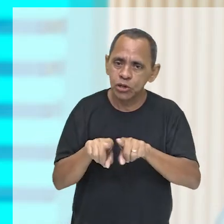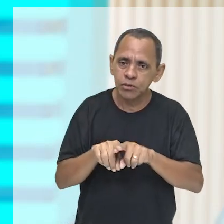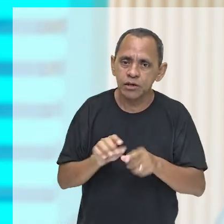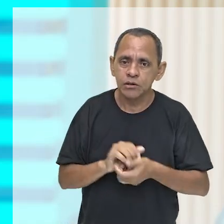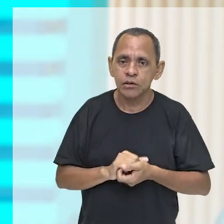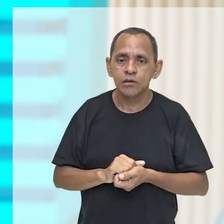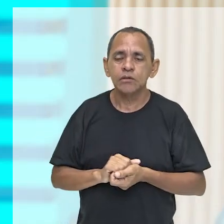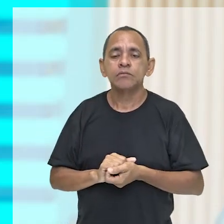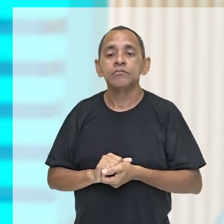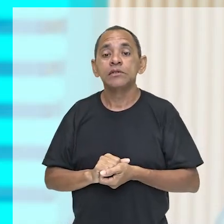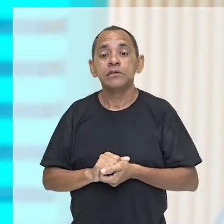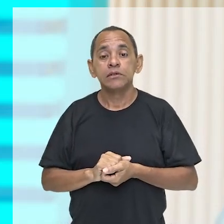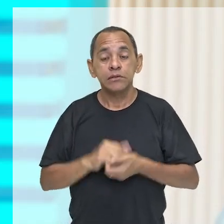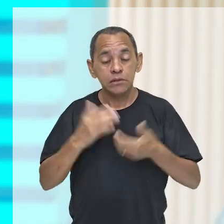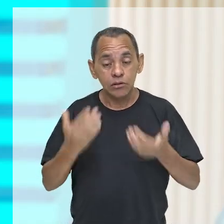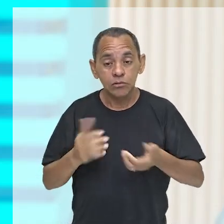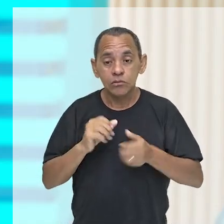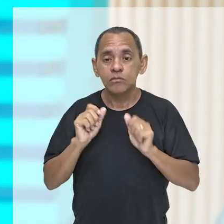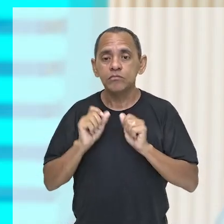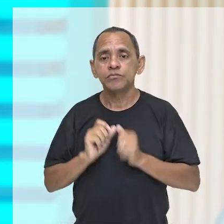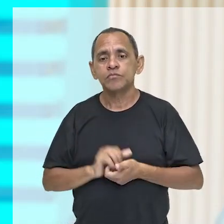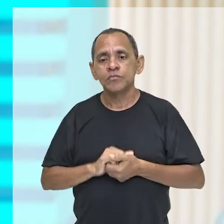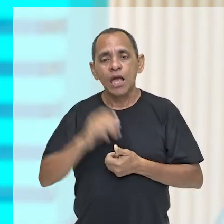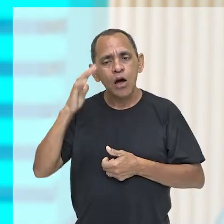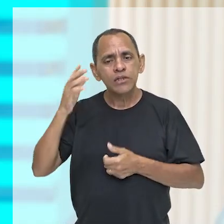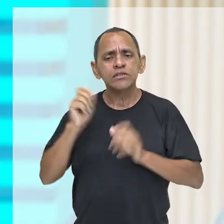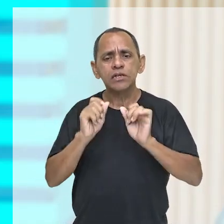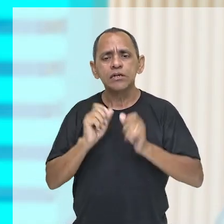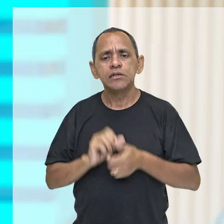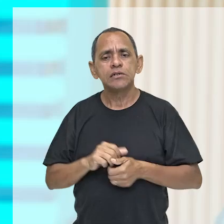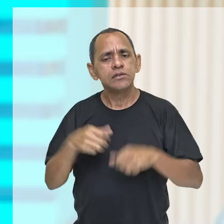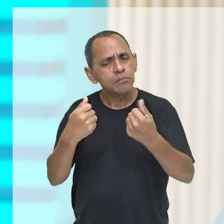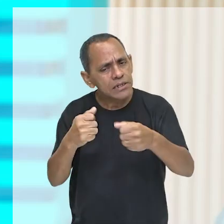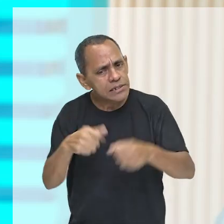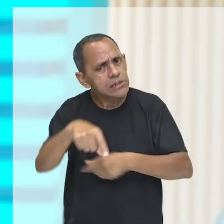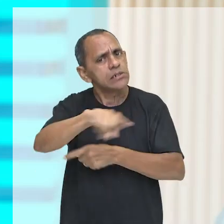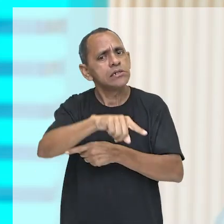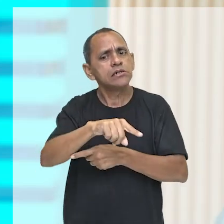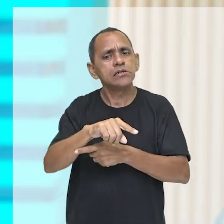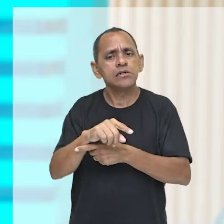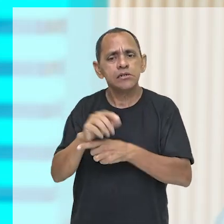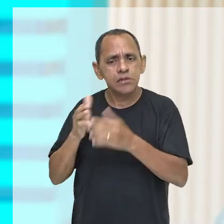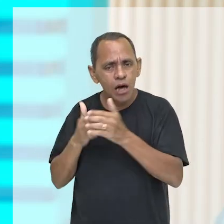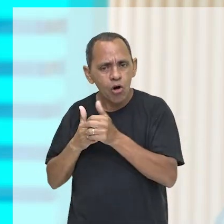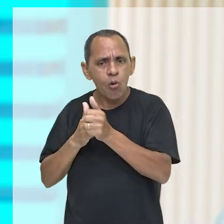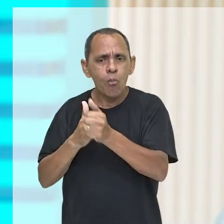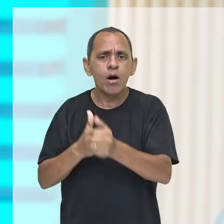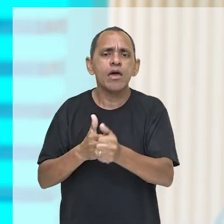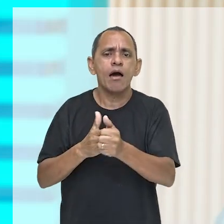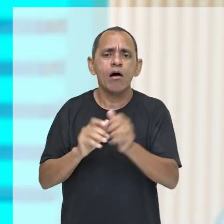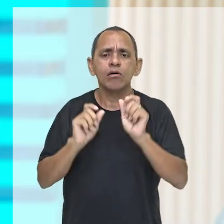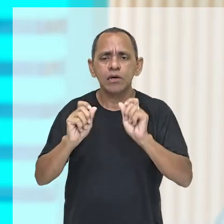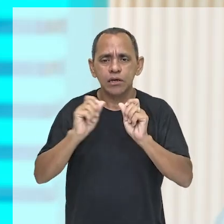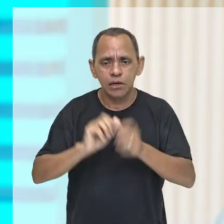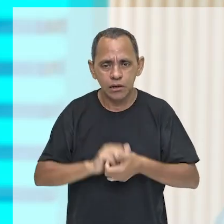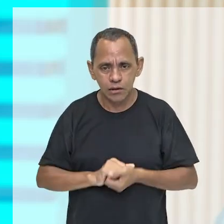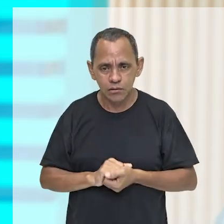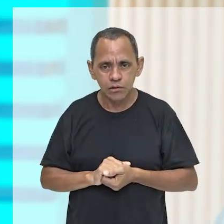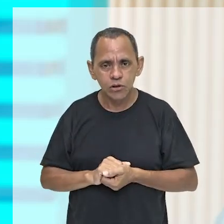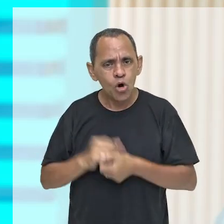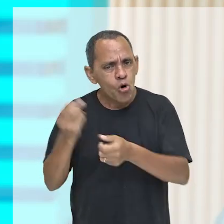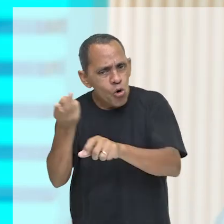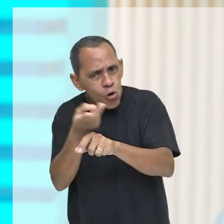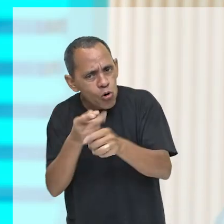acompanhem todos os anos a glicose de vocês. Às vezes não é só questão de você, não precisa você